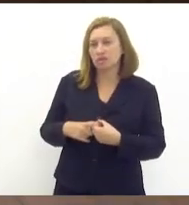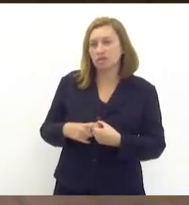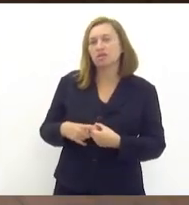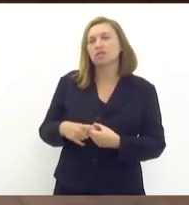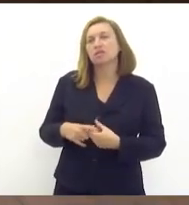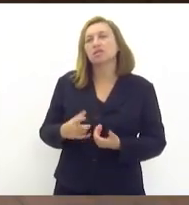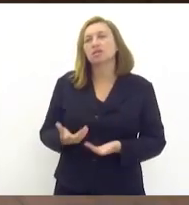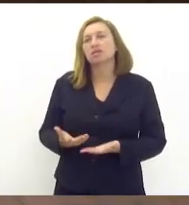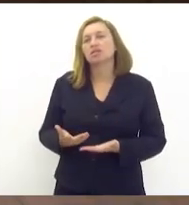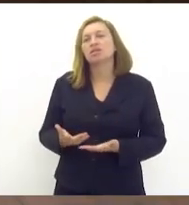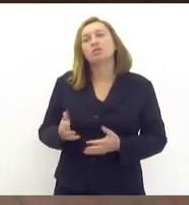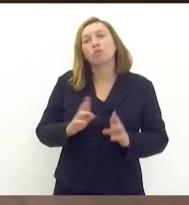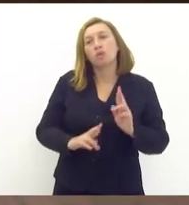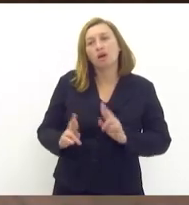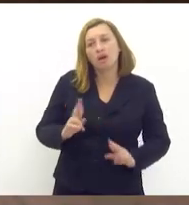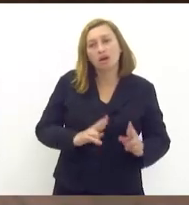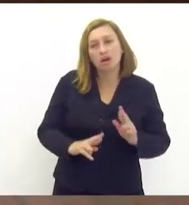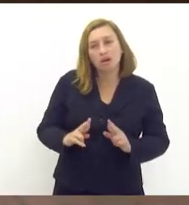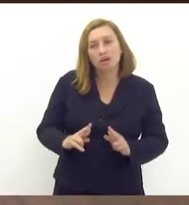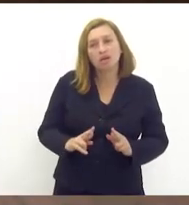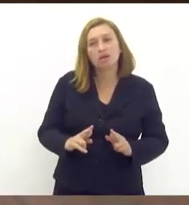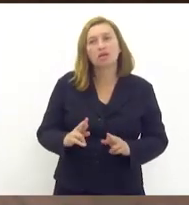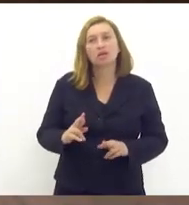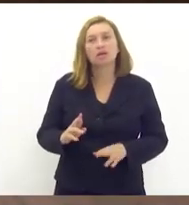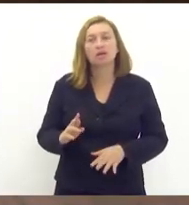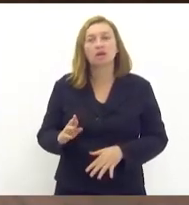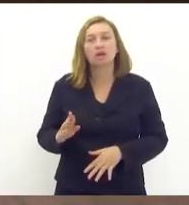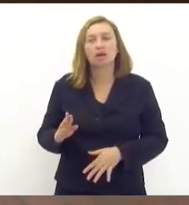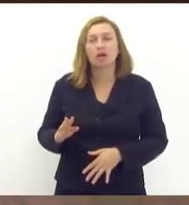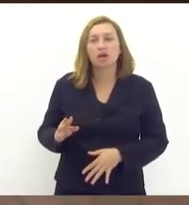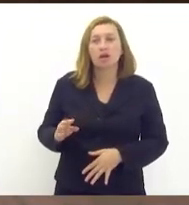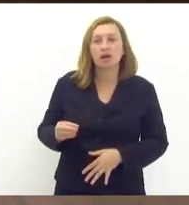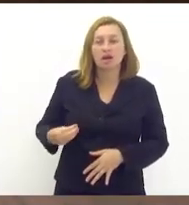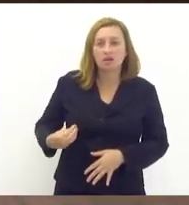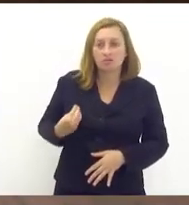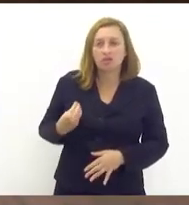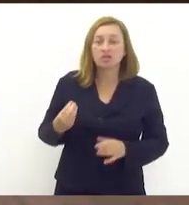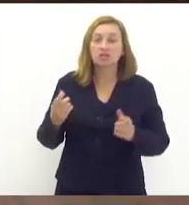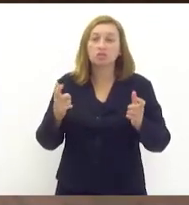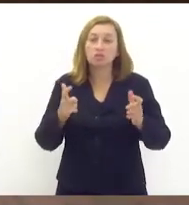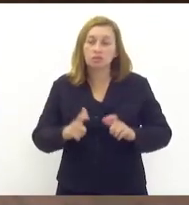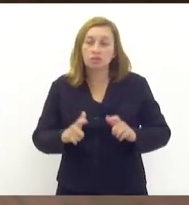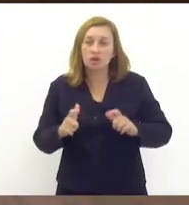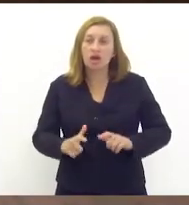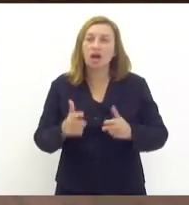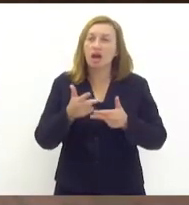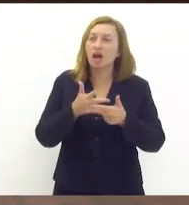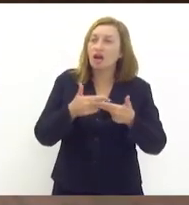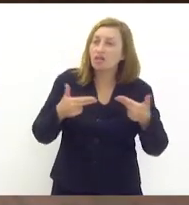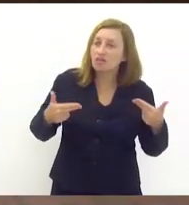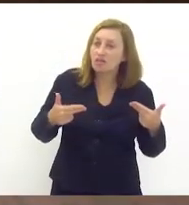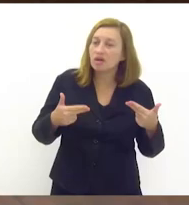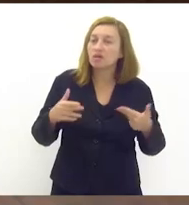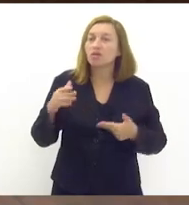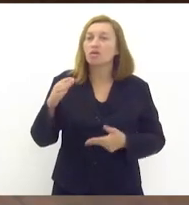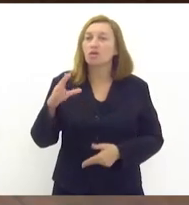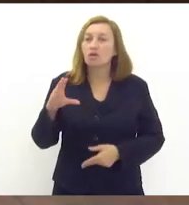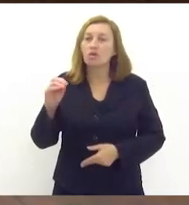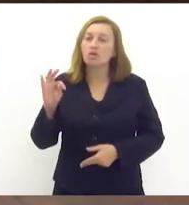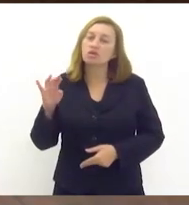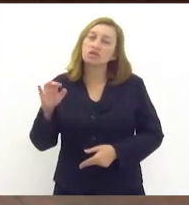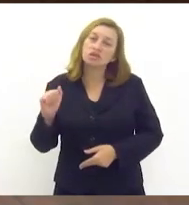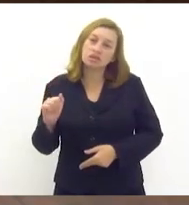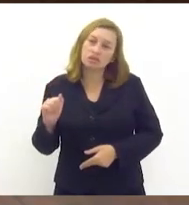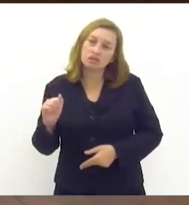contrapartidas com relação a presença com relação a vários cotidianos de